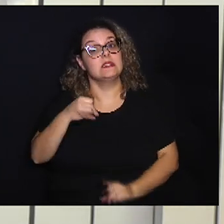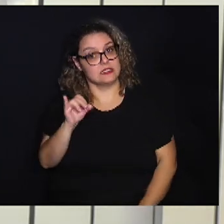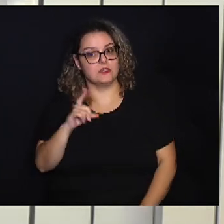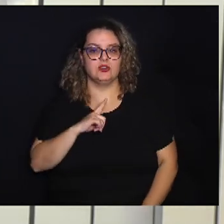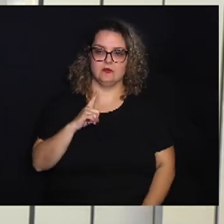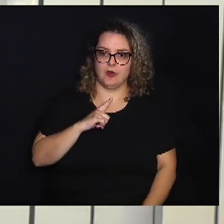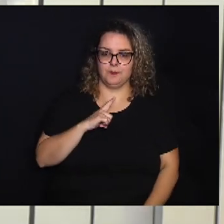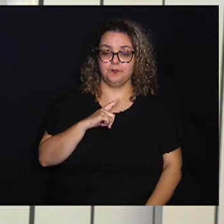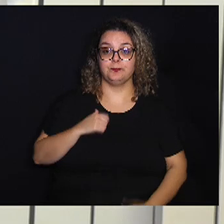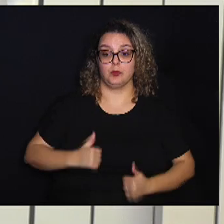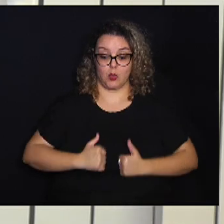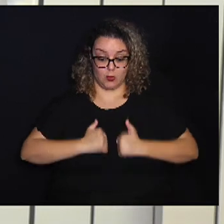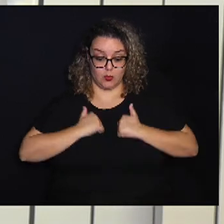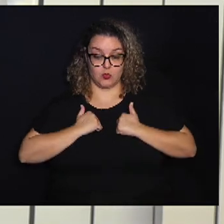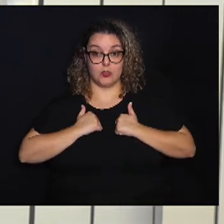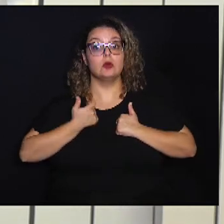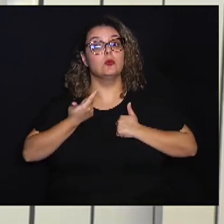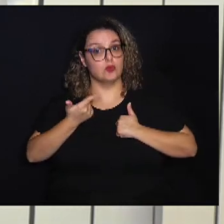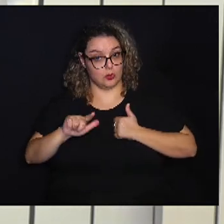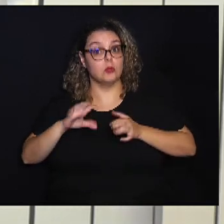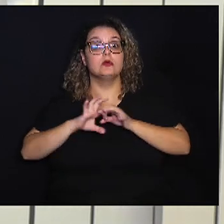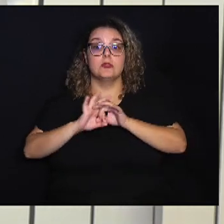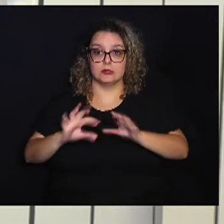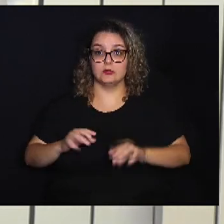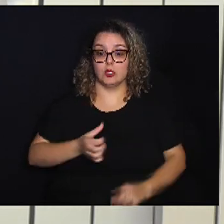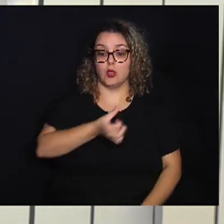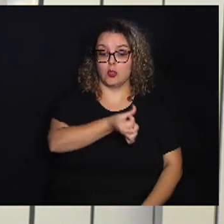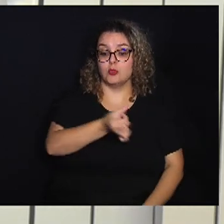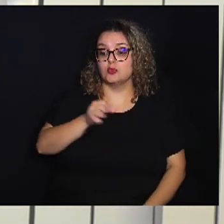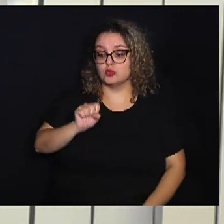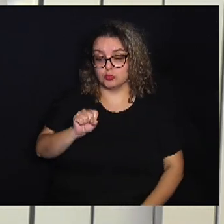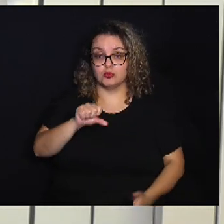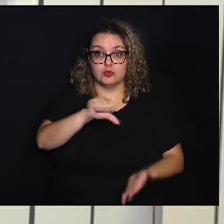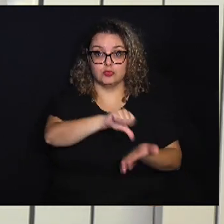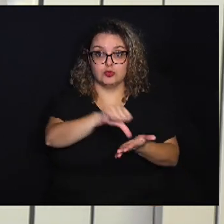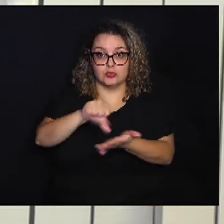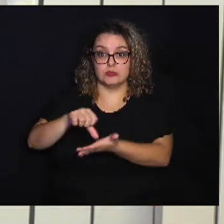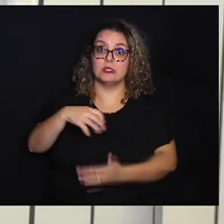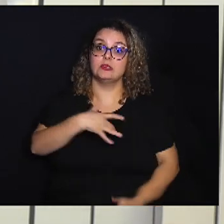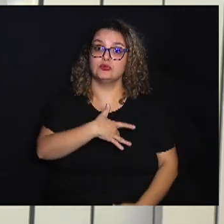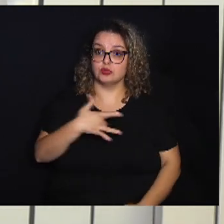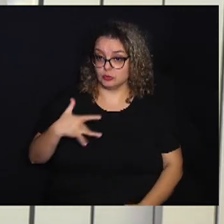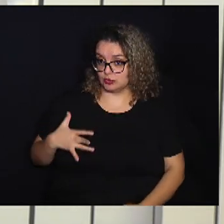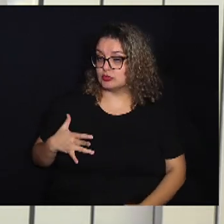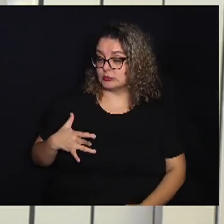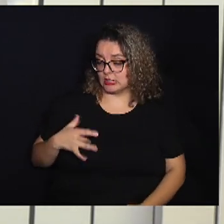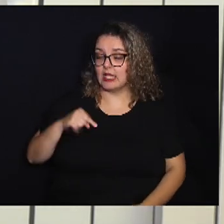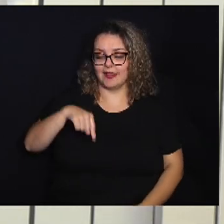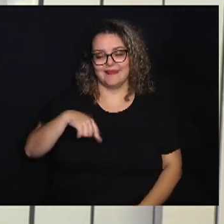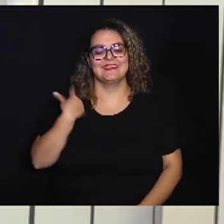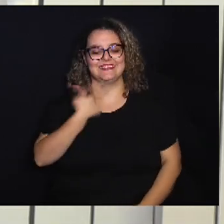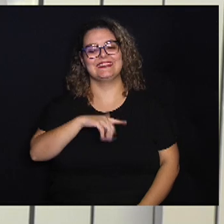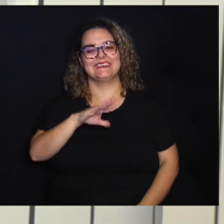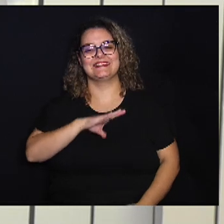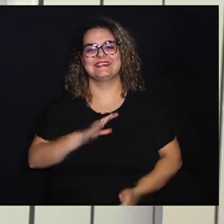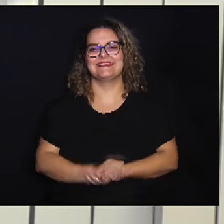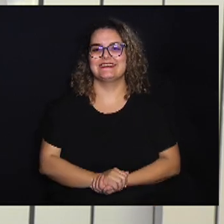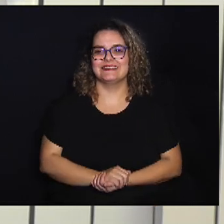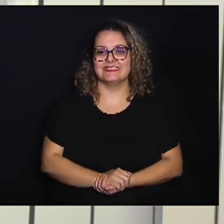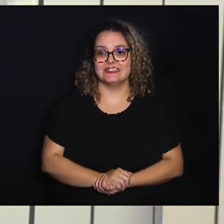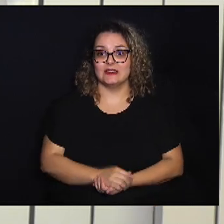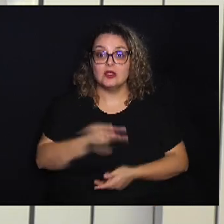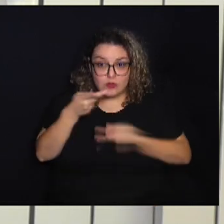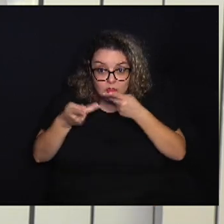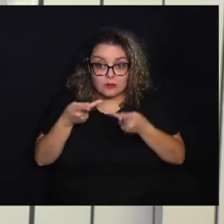Os imunizantes continuam disponíveis nos 68 centros de saúde aqui da nossa cidade. Vamos falar